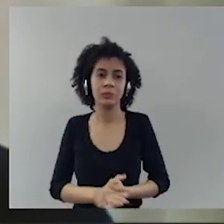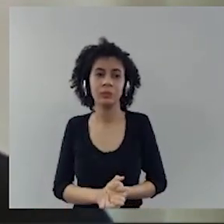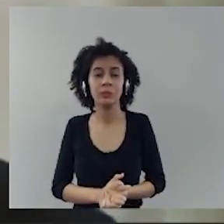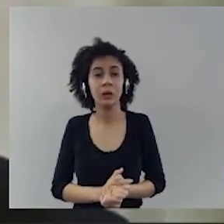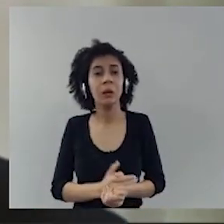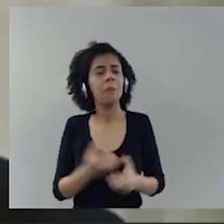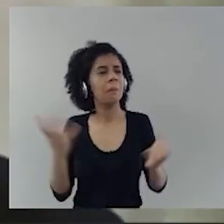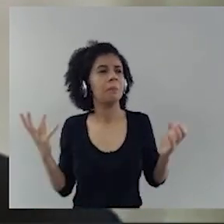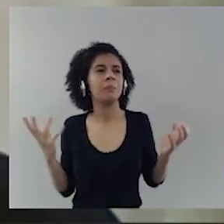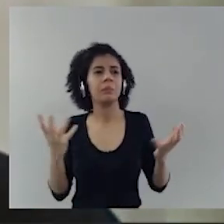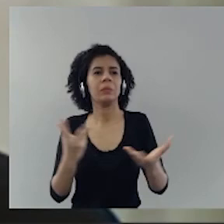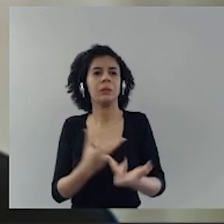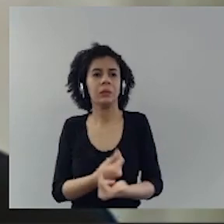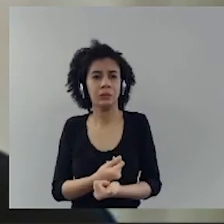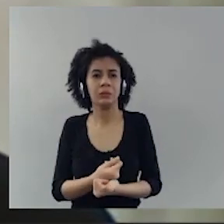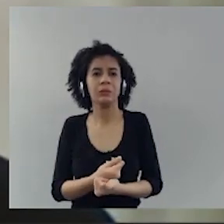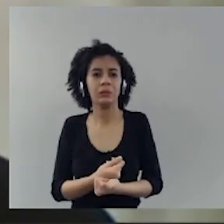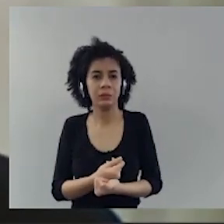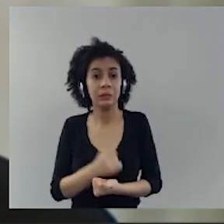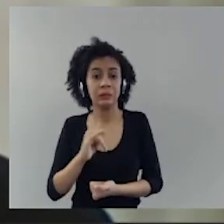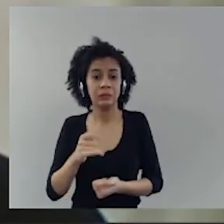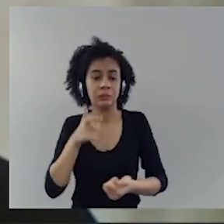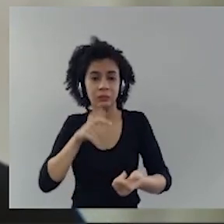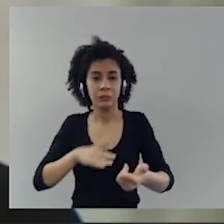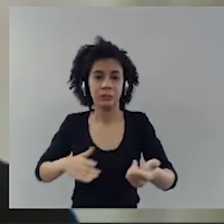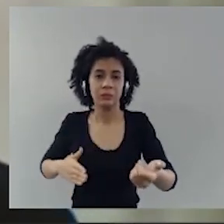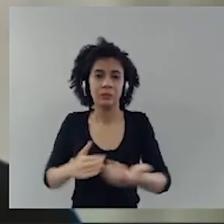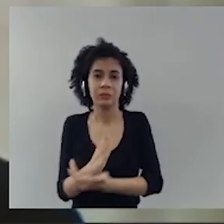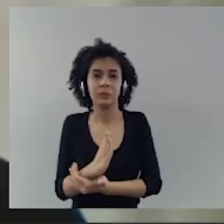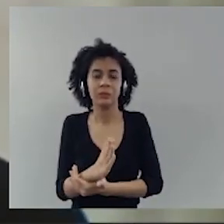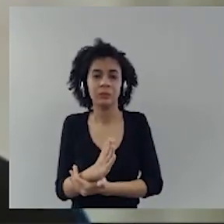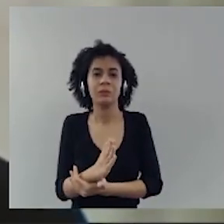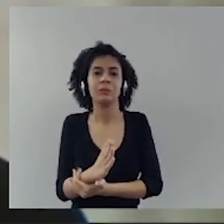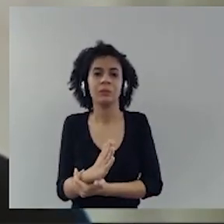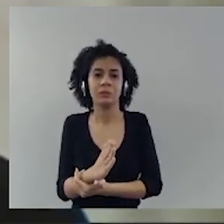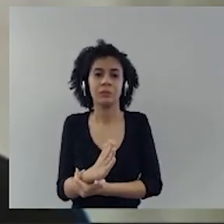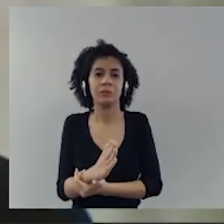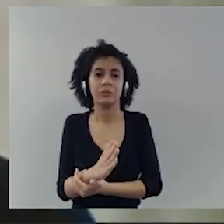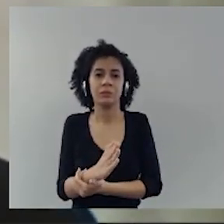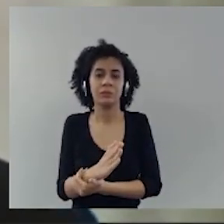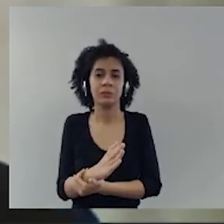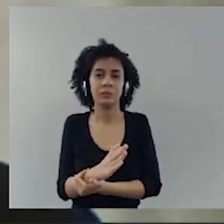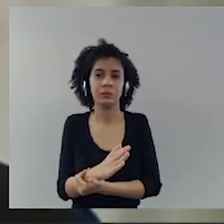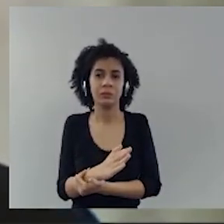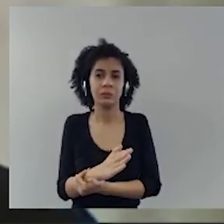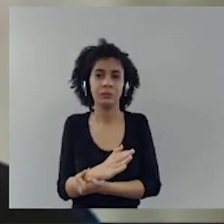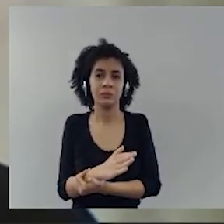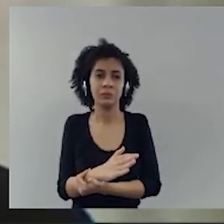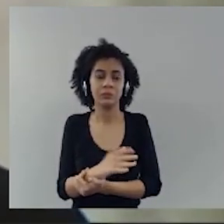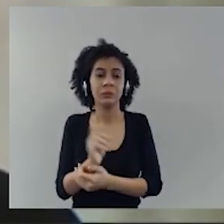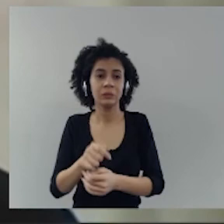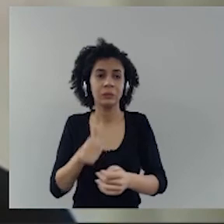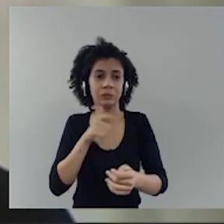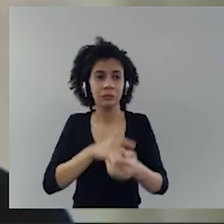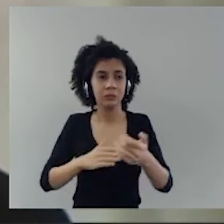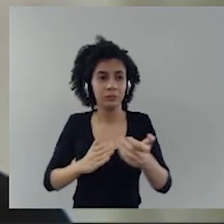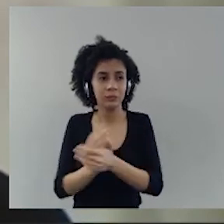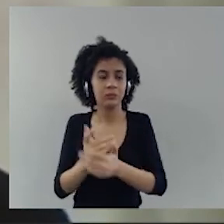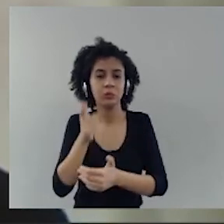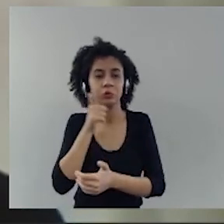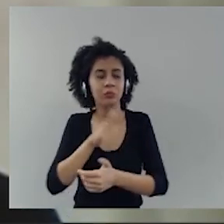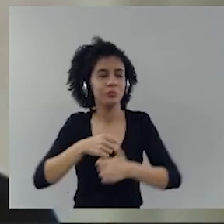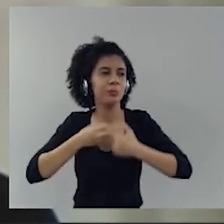algo fantástico e se efetivamente for levado a efeito for realizado